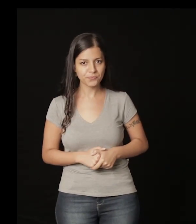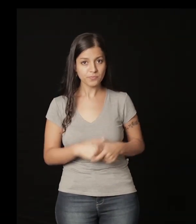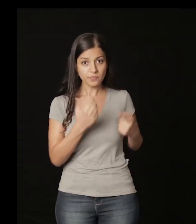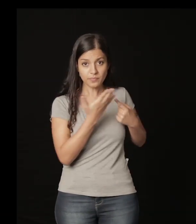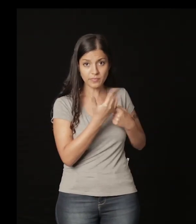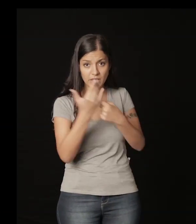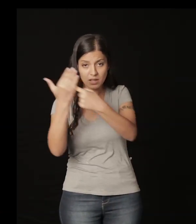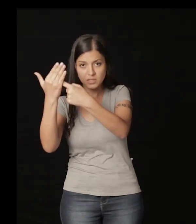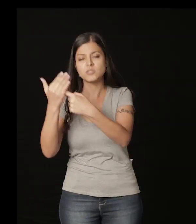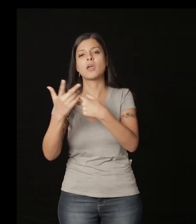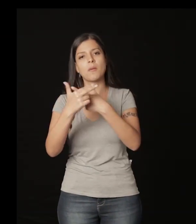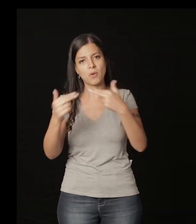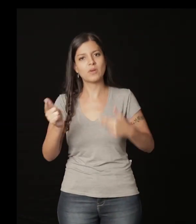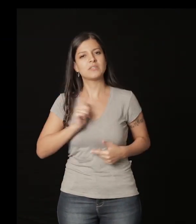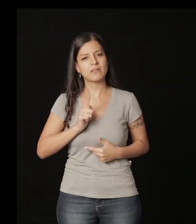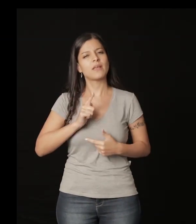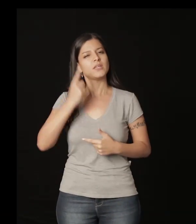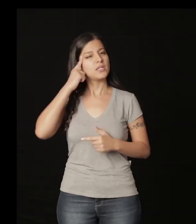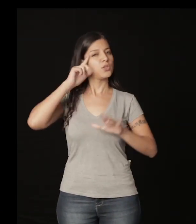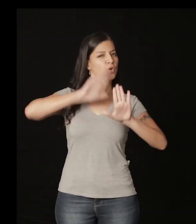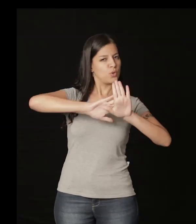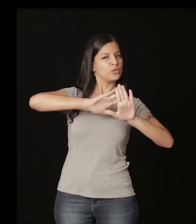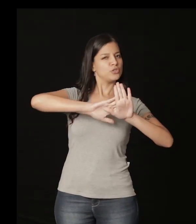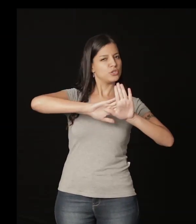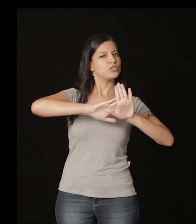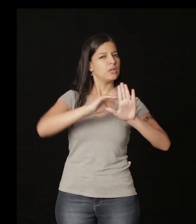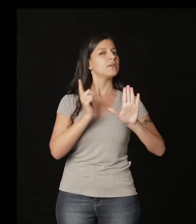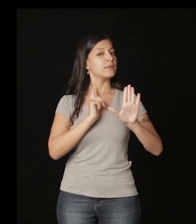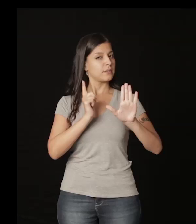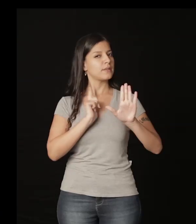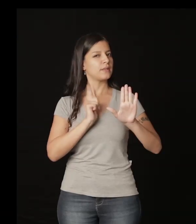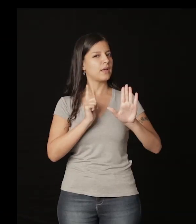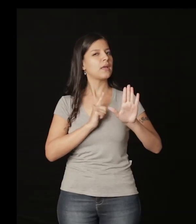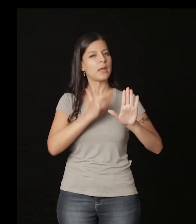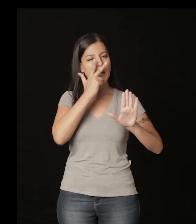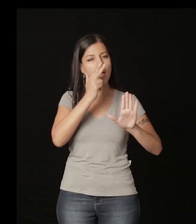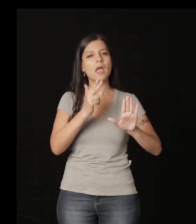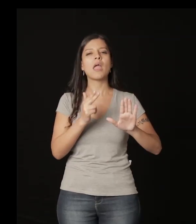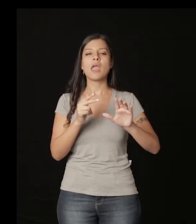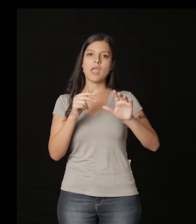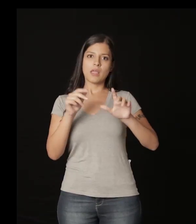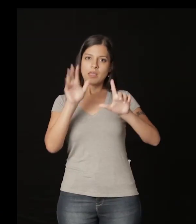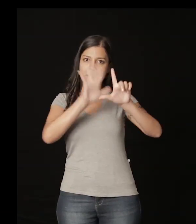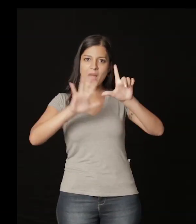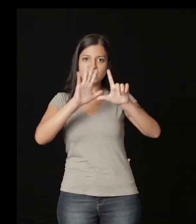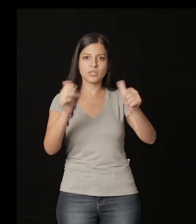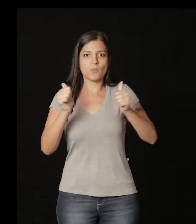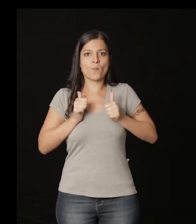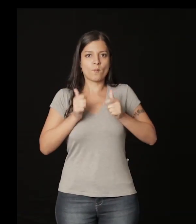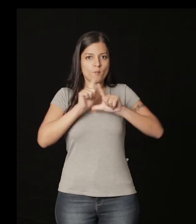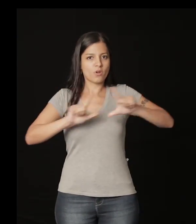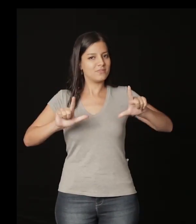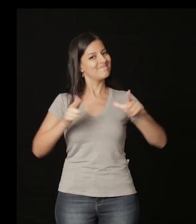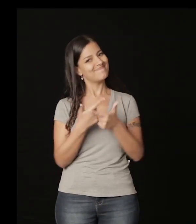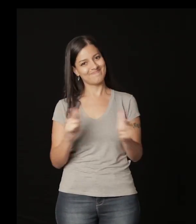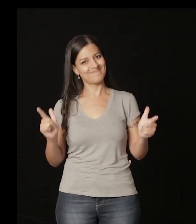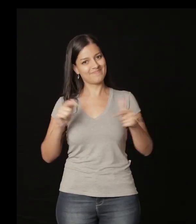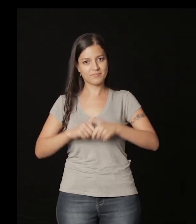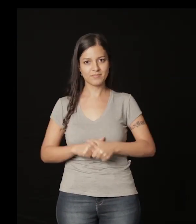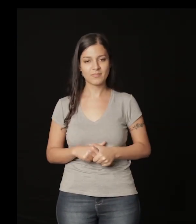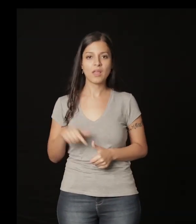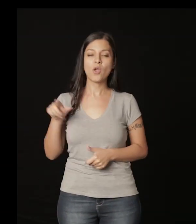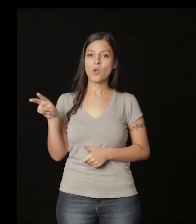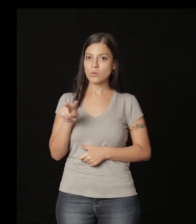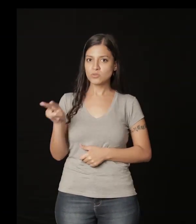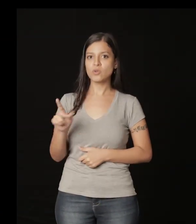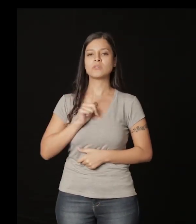A tecnologia é vista como algo que tem uma ideologia por trás e subentende-se que não há neutralidade da imagem.